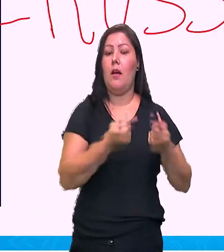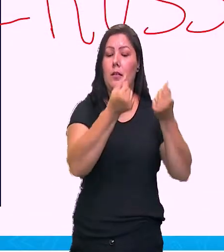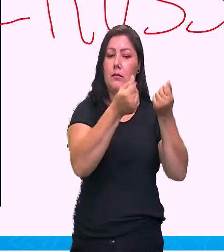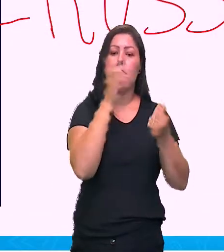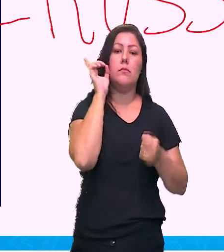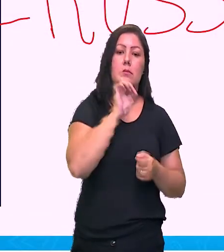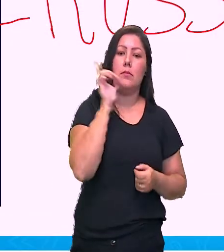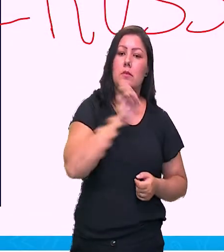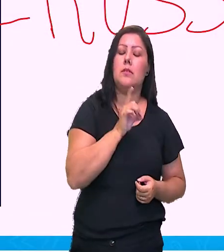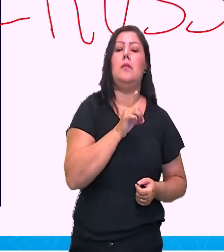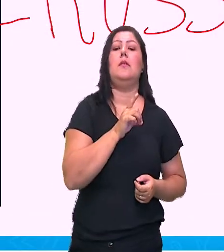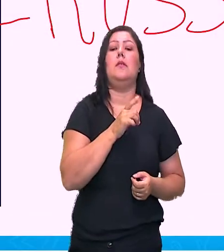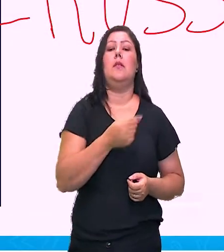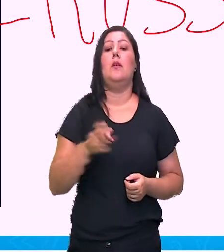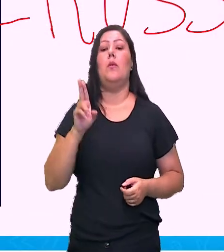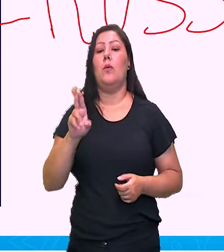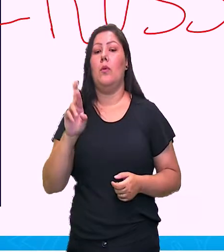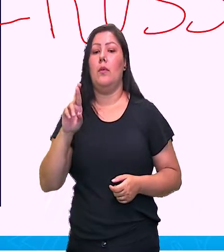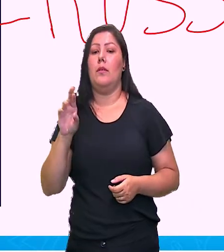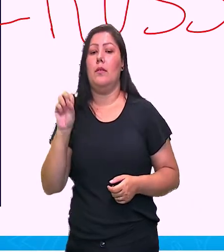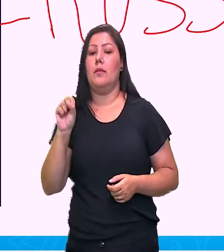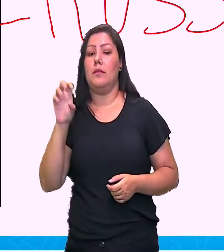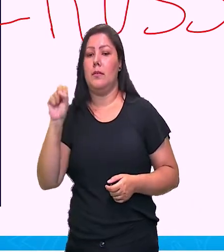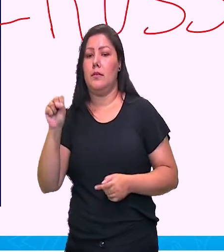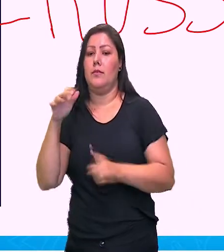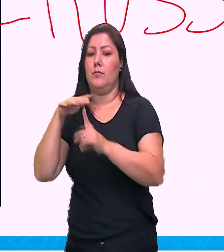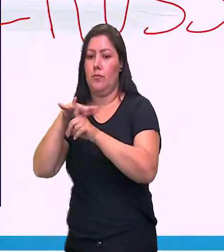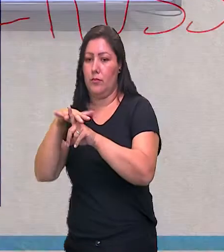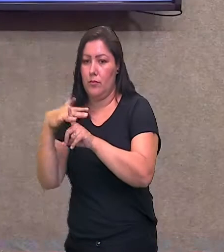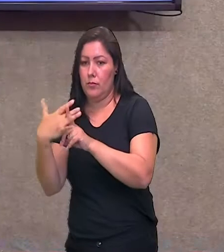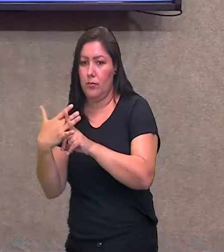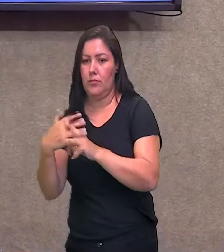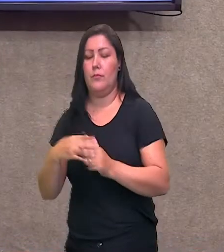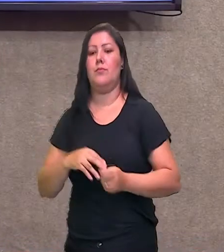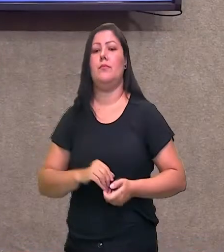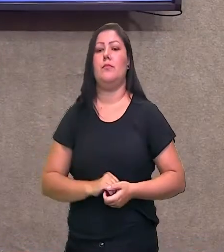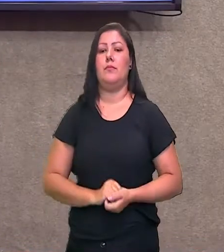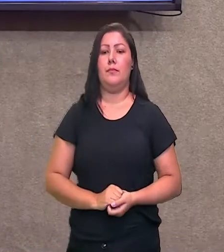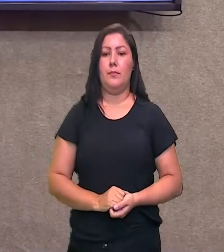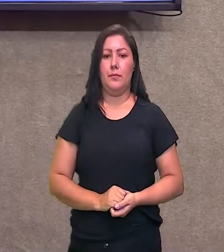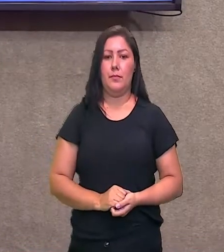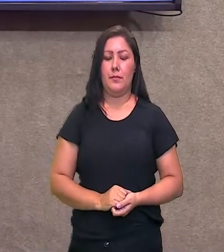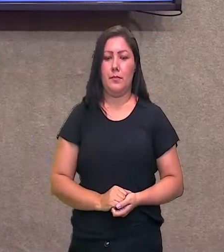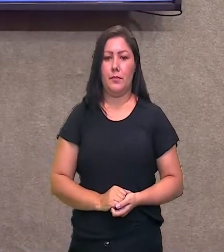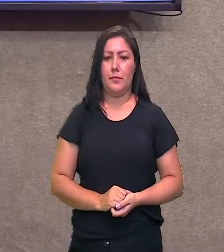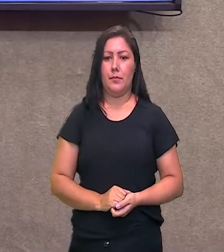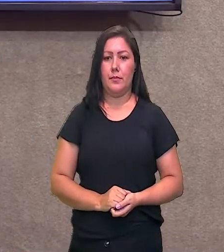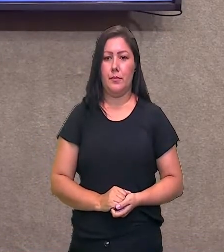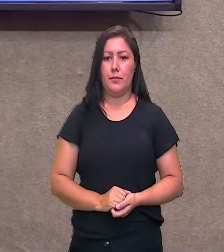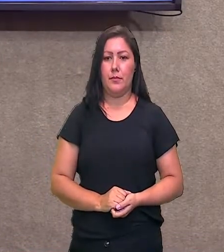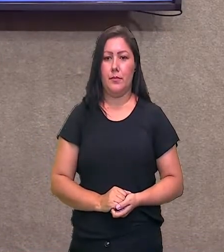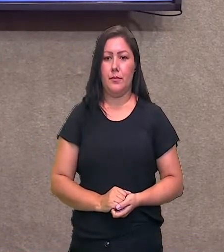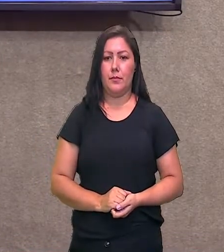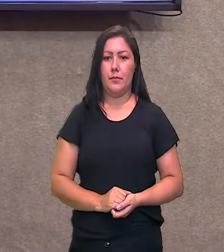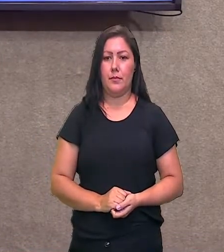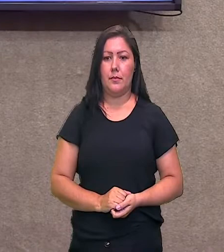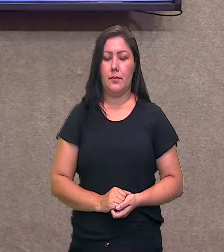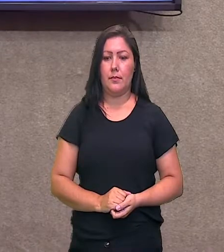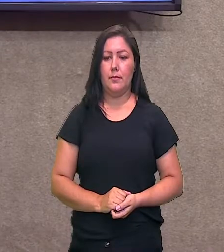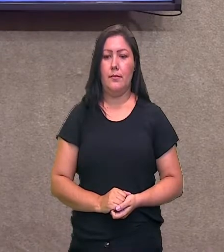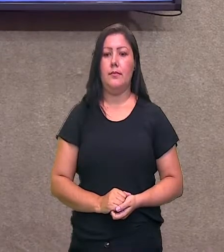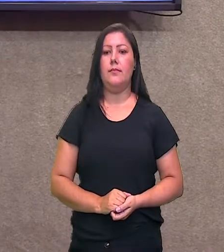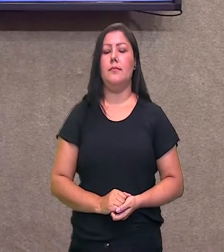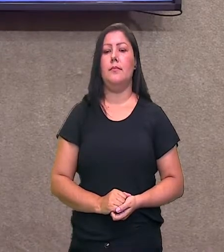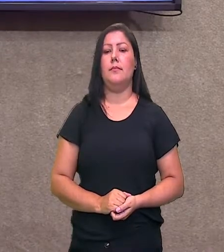Estados Unidos, país líder socialista, a URSS. Tranquilo